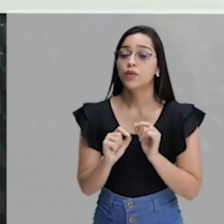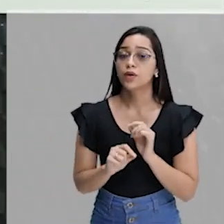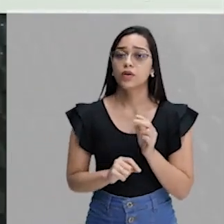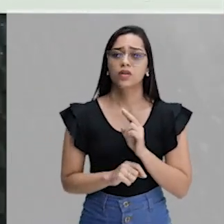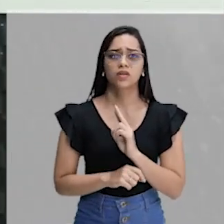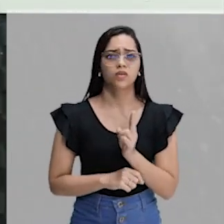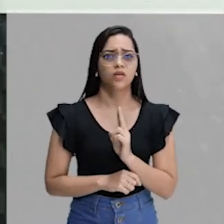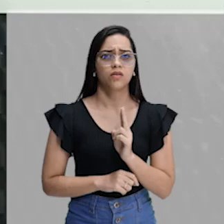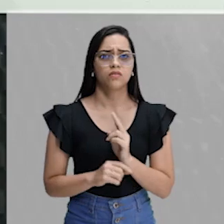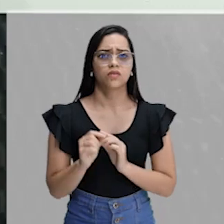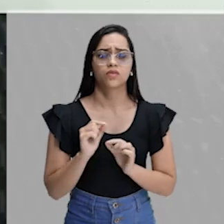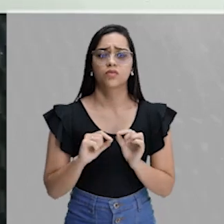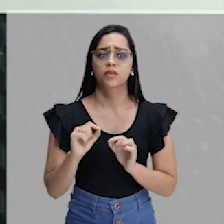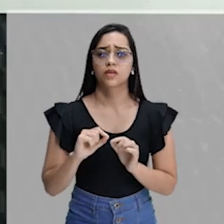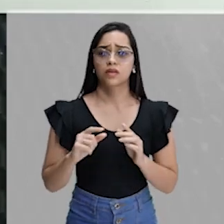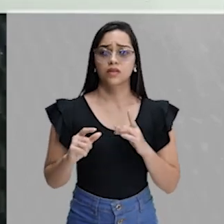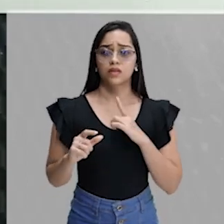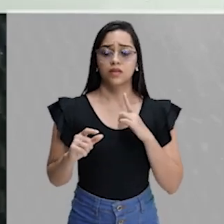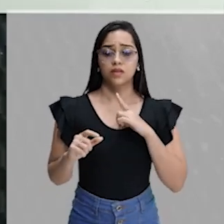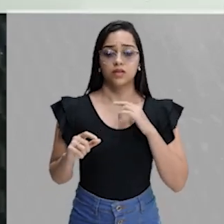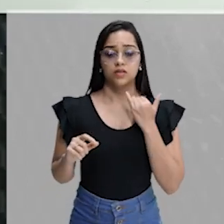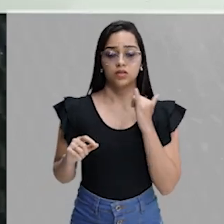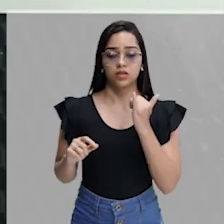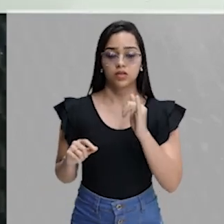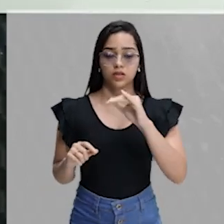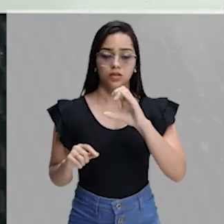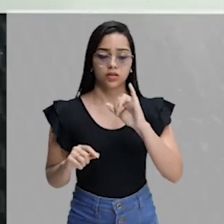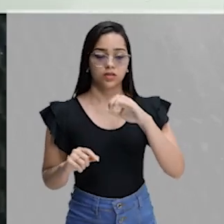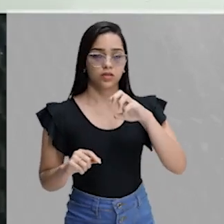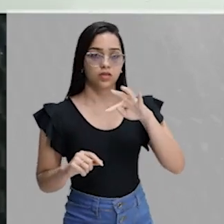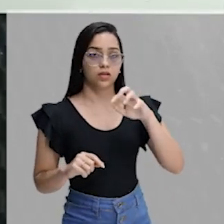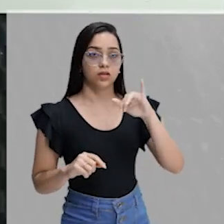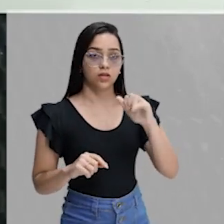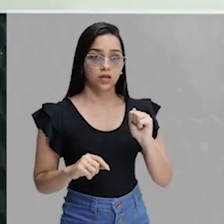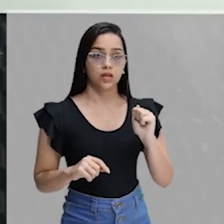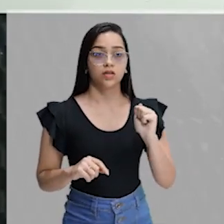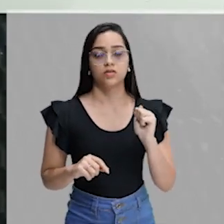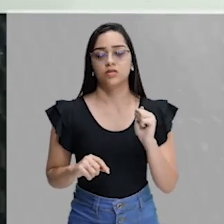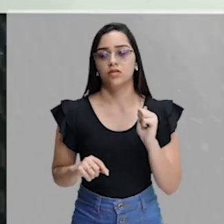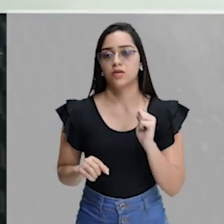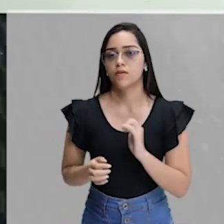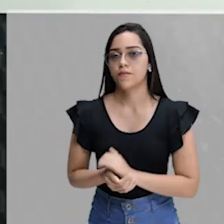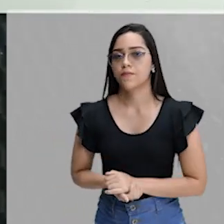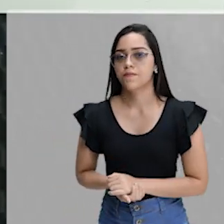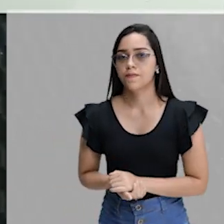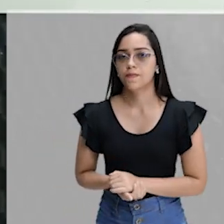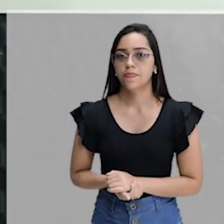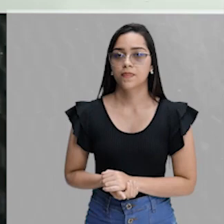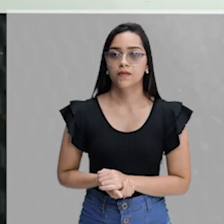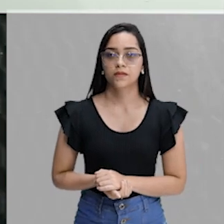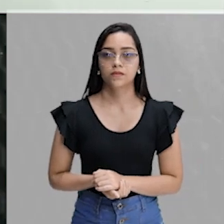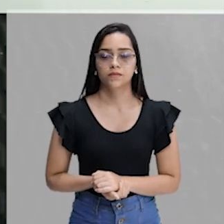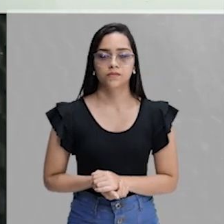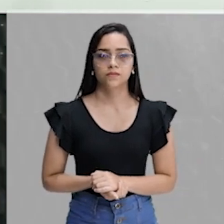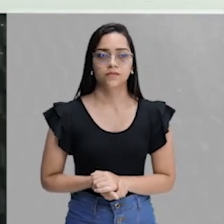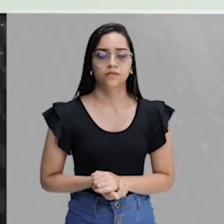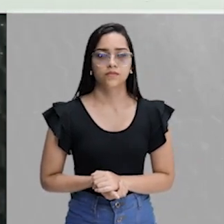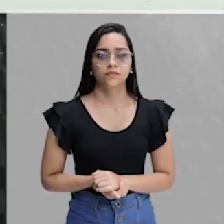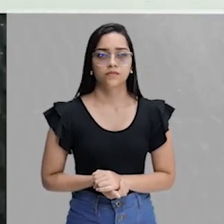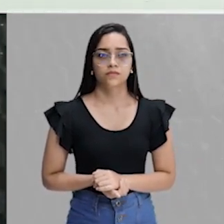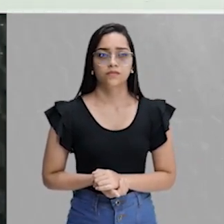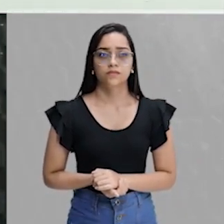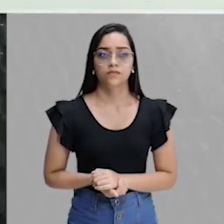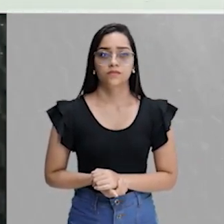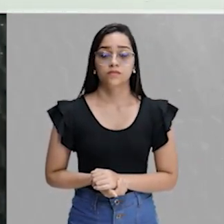chamar ele, a partir de agora, de energia cinética. Então, este termo aqui é o que nós chamamos de energia